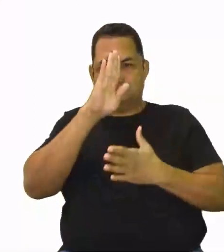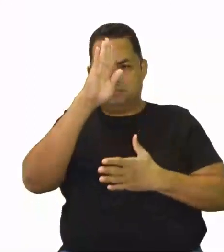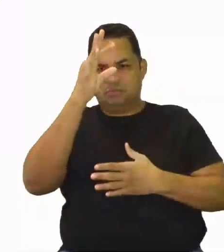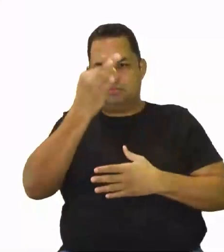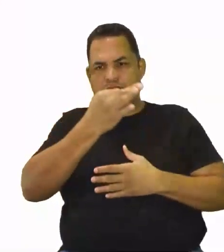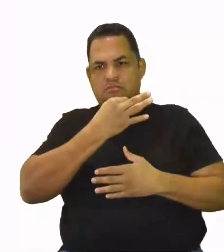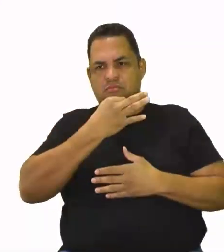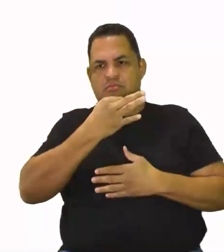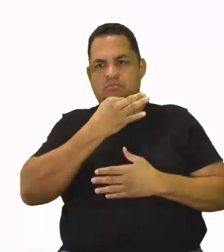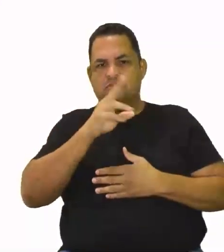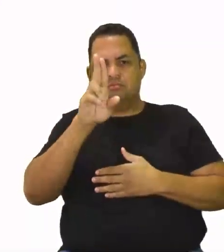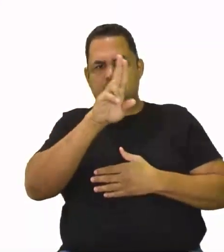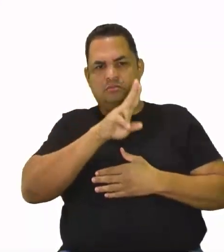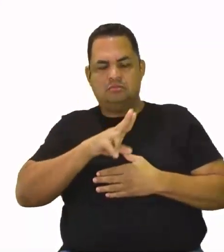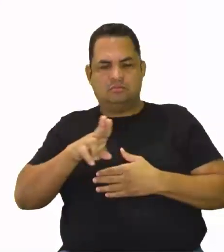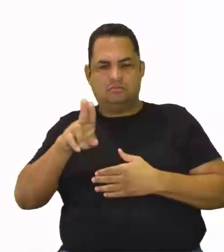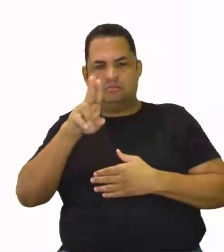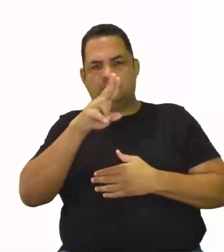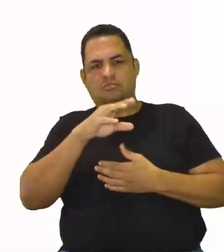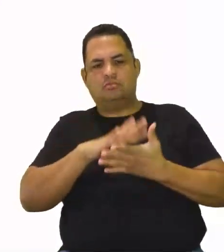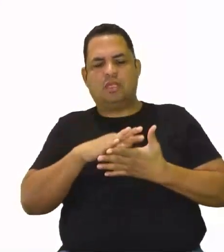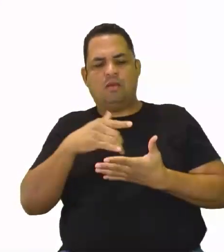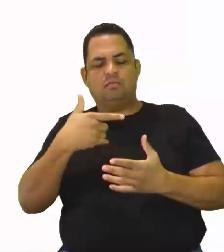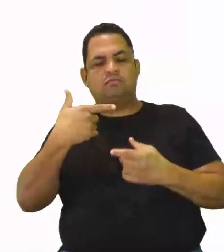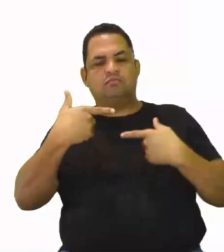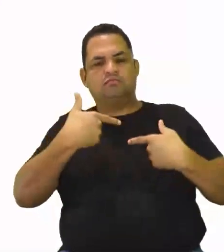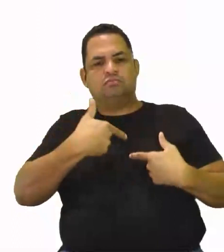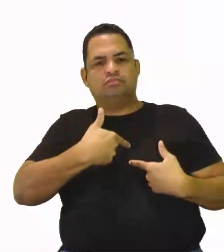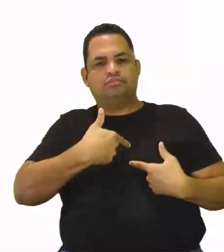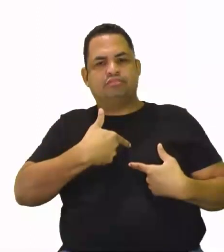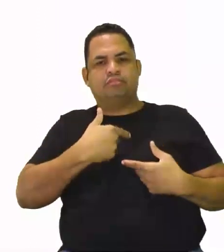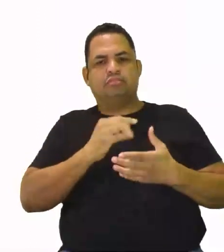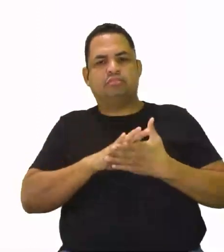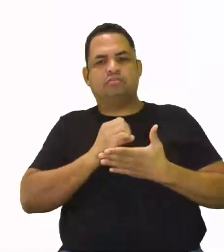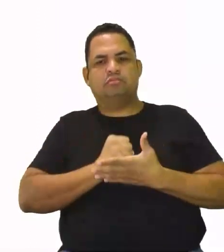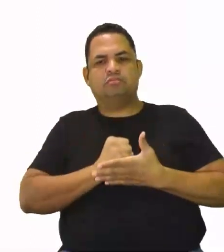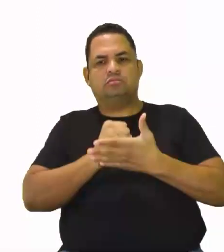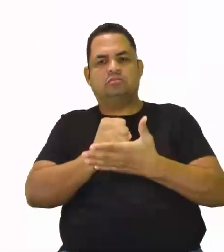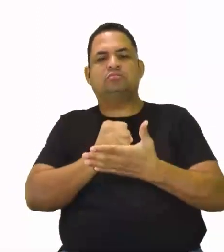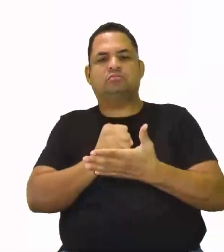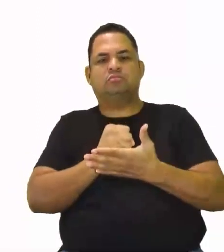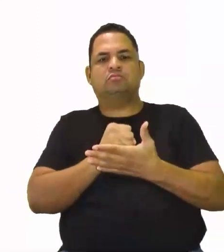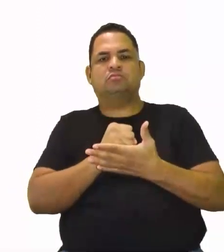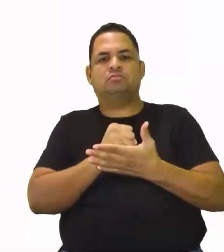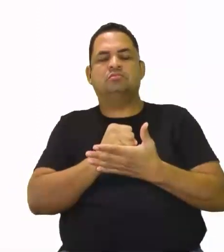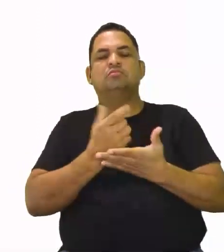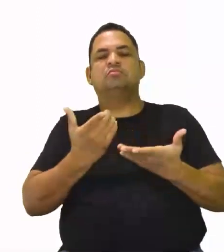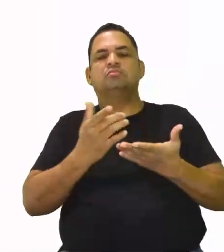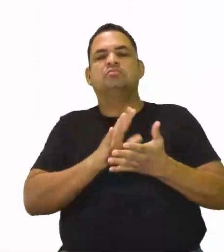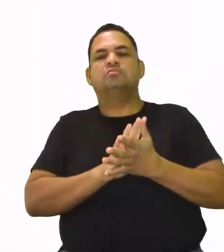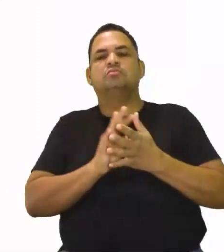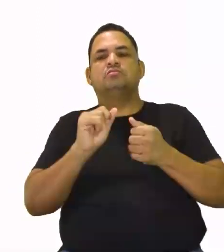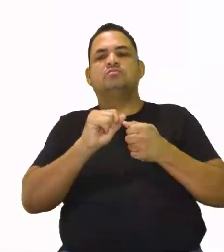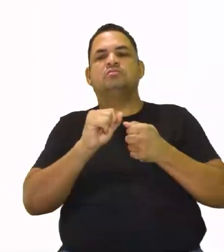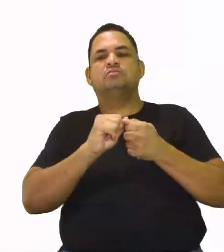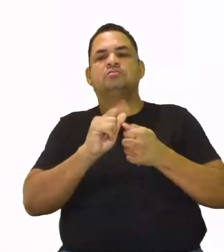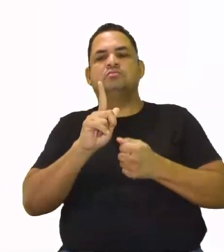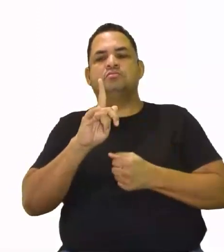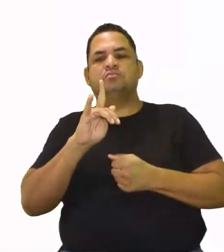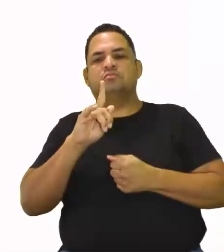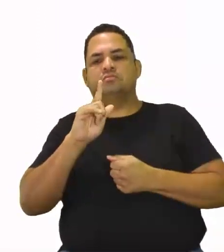principal argumento utilizado por Getúlio Vargas e seus apoiadores para